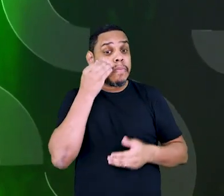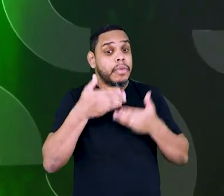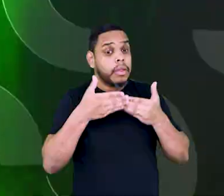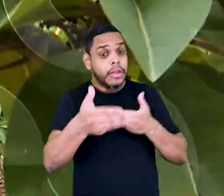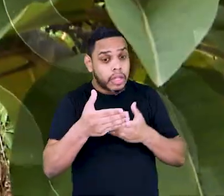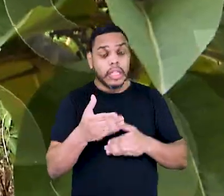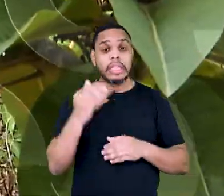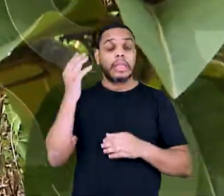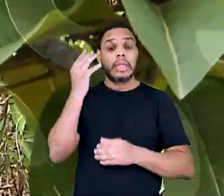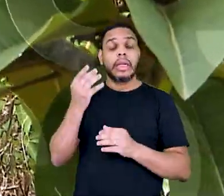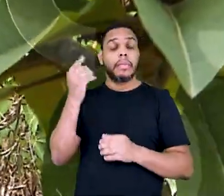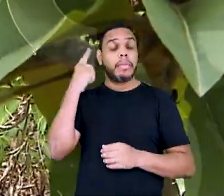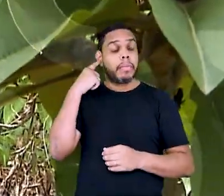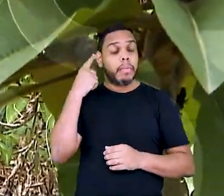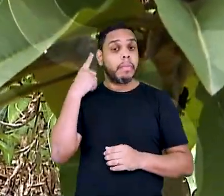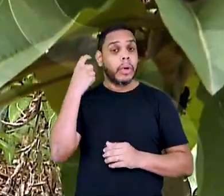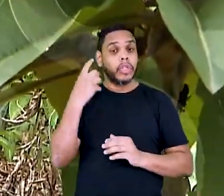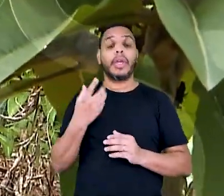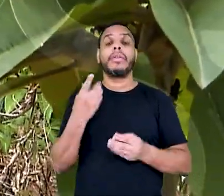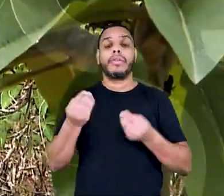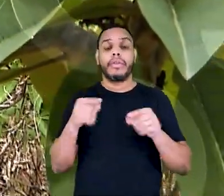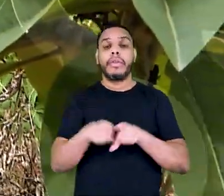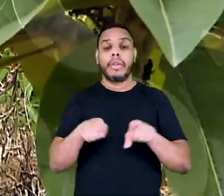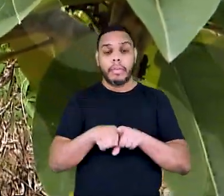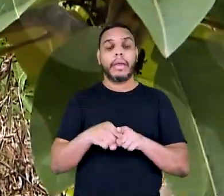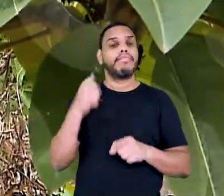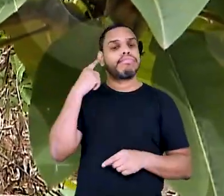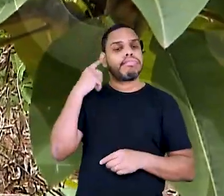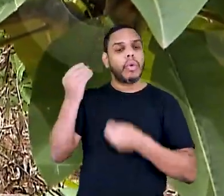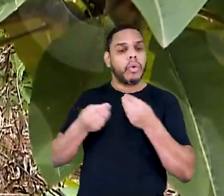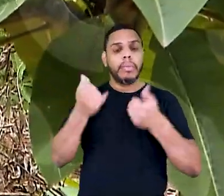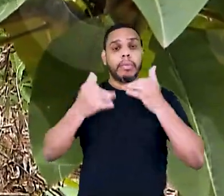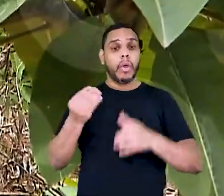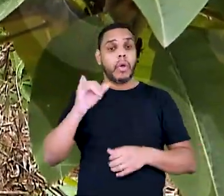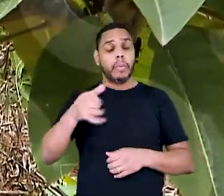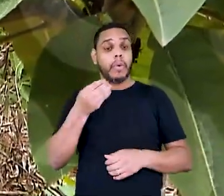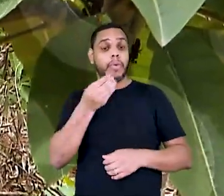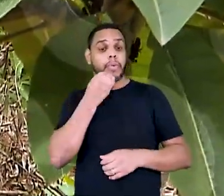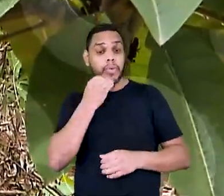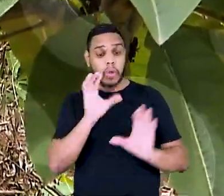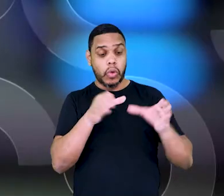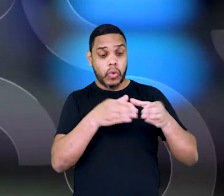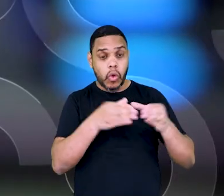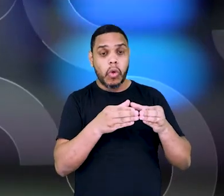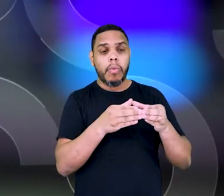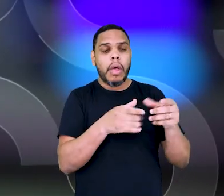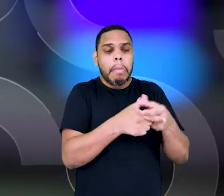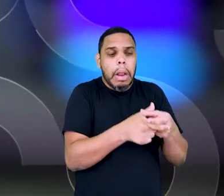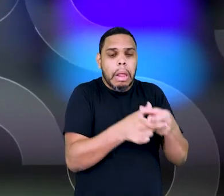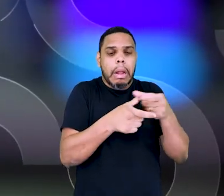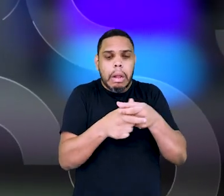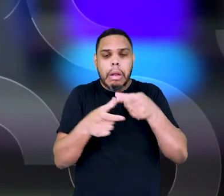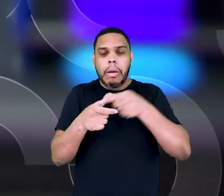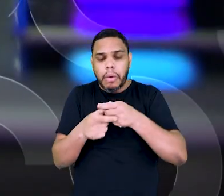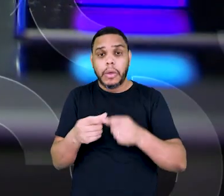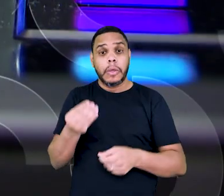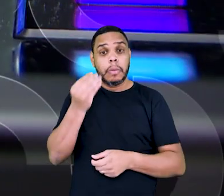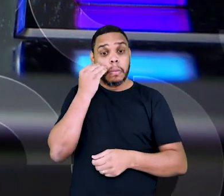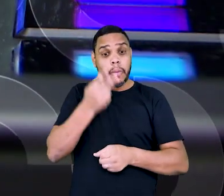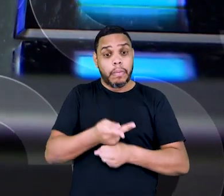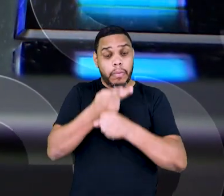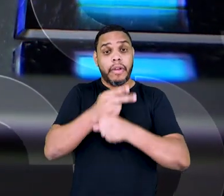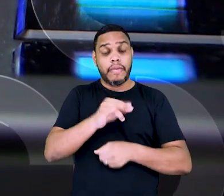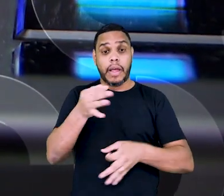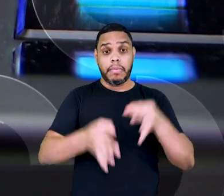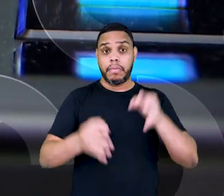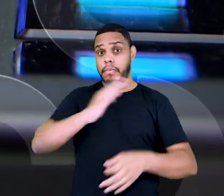e Rádio. A temporada destacou as oportunidades de emprego para grupos minoritários. A premiação ocorreu ocorrerá no Fórum